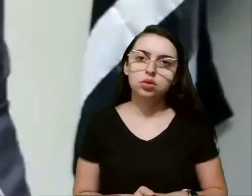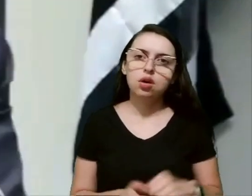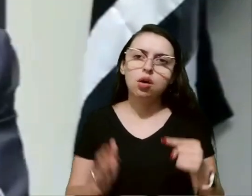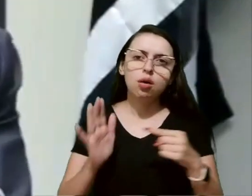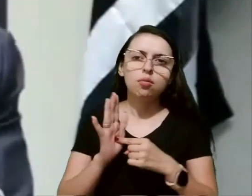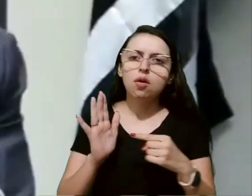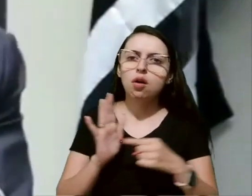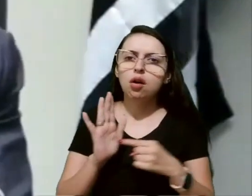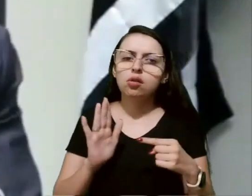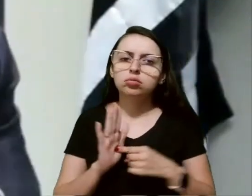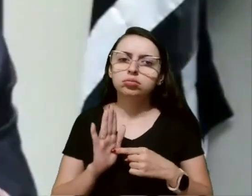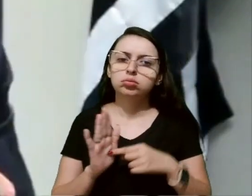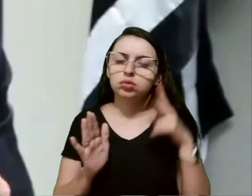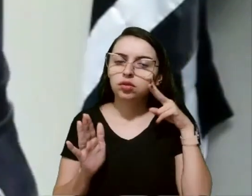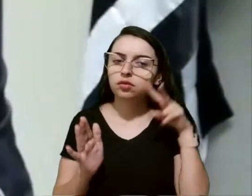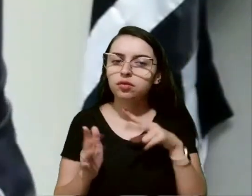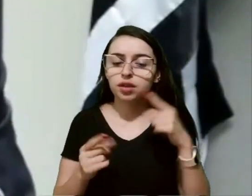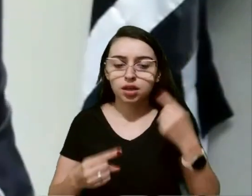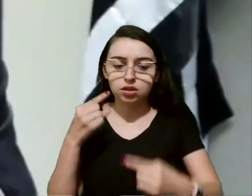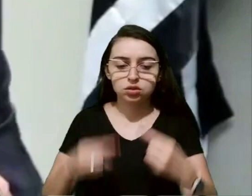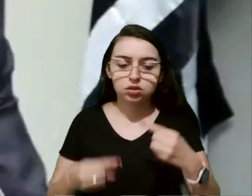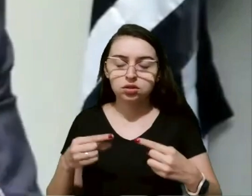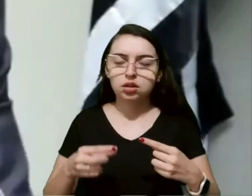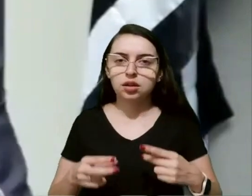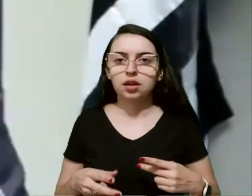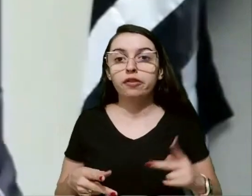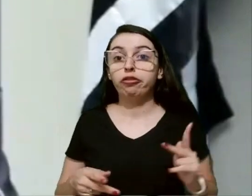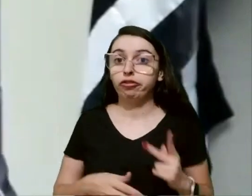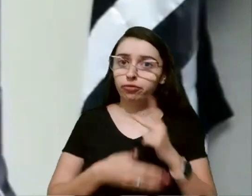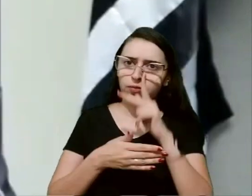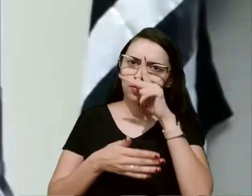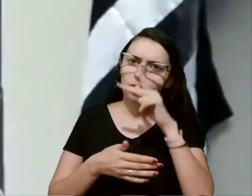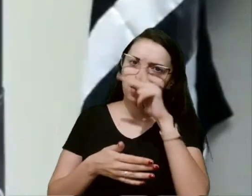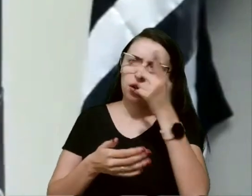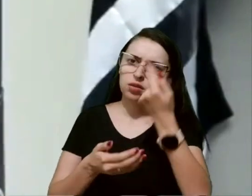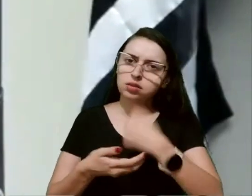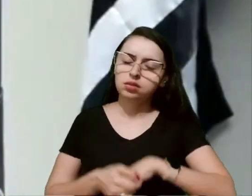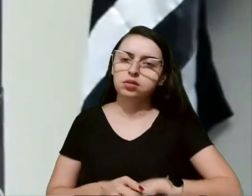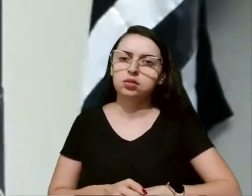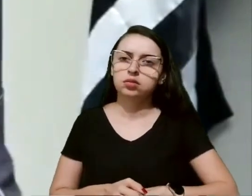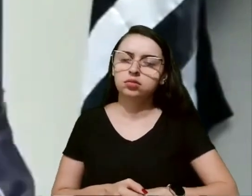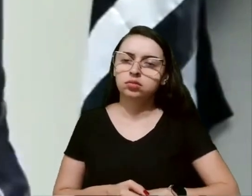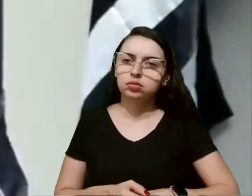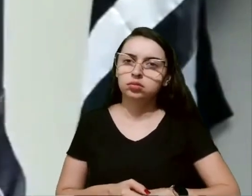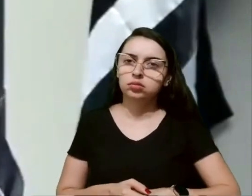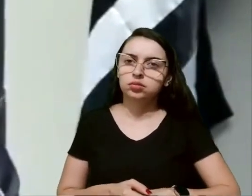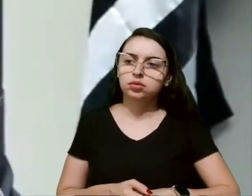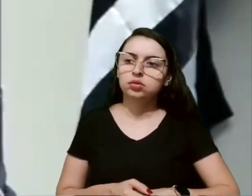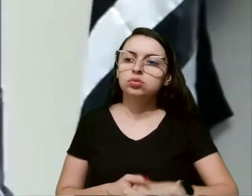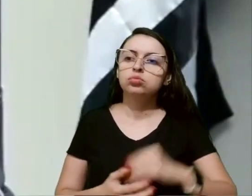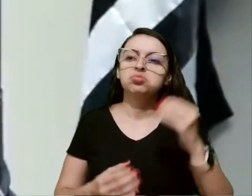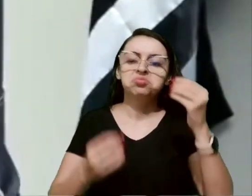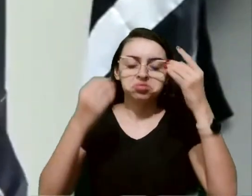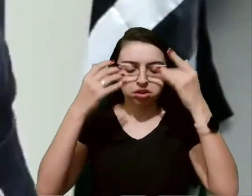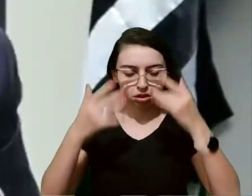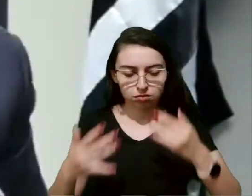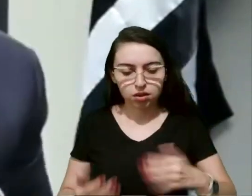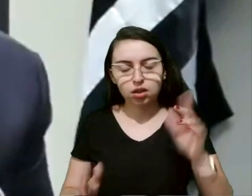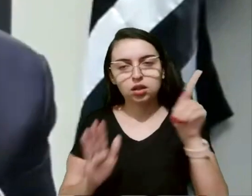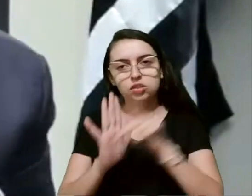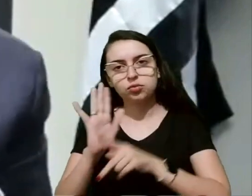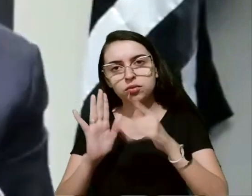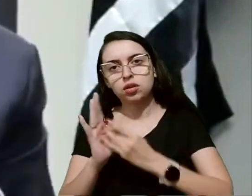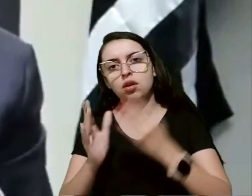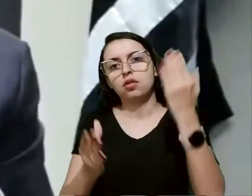detectar o ponto em que essas discussões amadureceram, no sentido de que todos os argumentos foram decididos, todas as provas